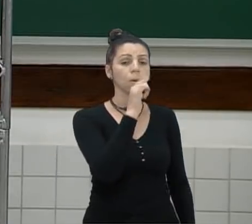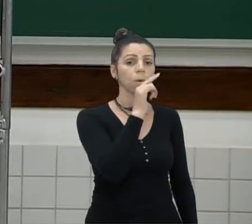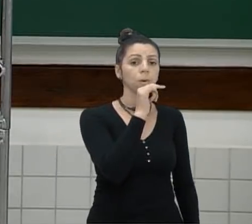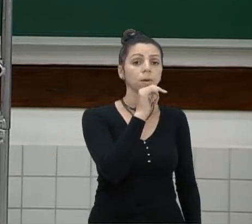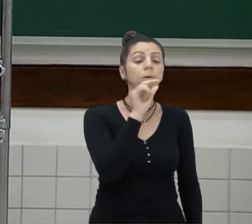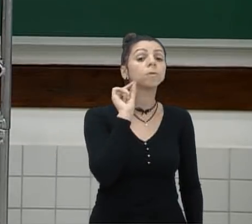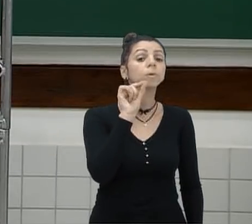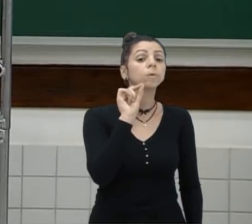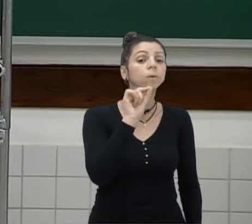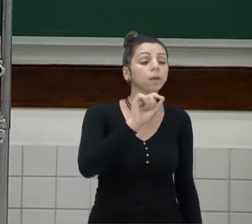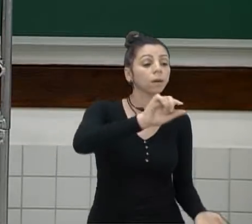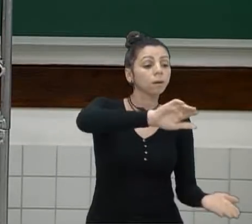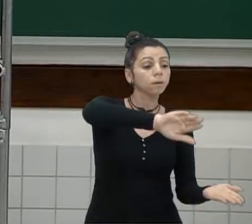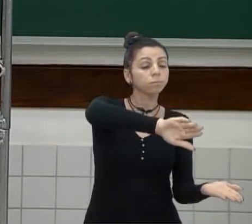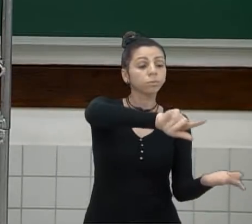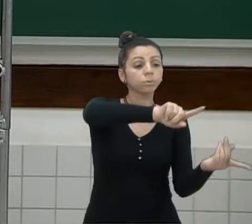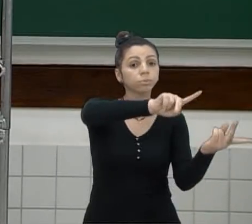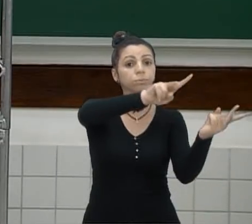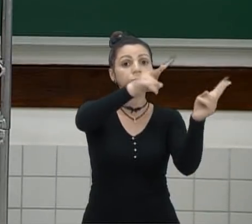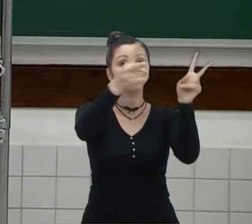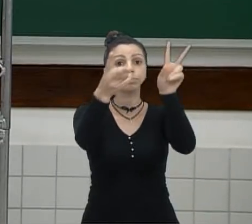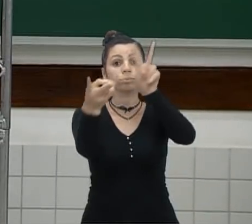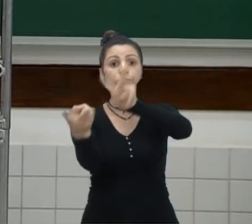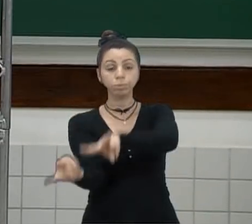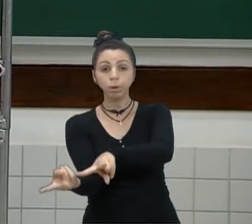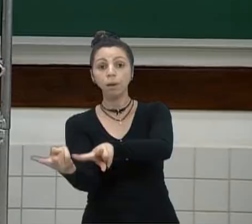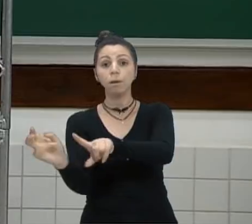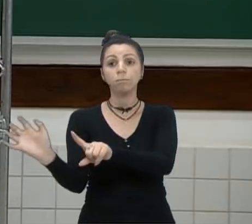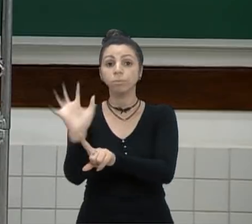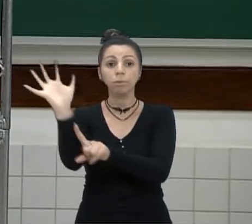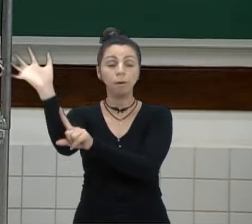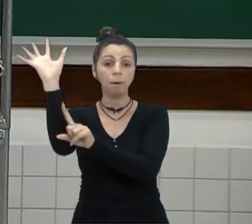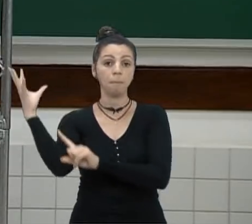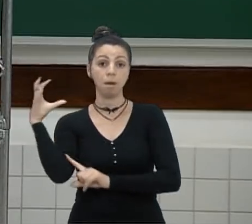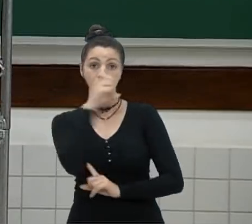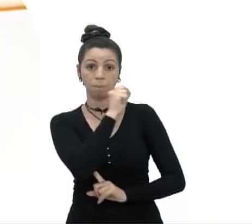com uma velocidade maior. Vamos para o próximo?